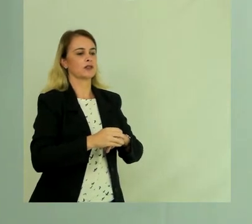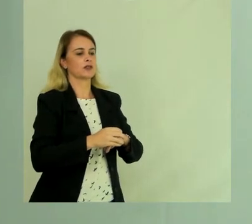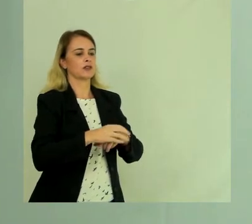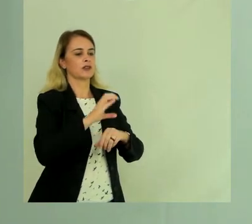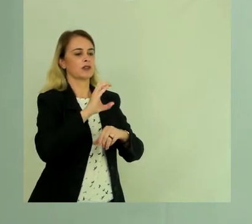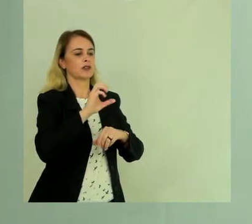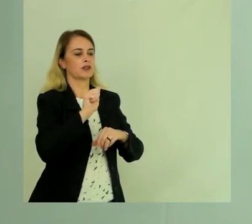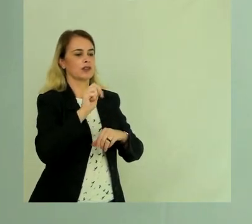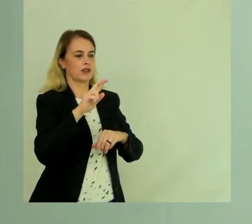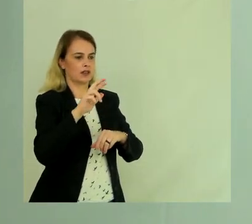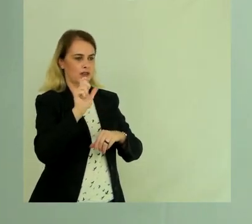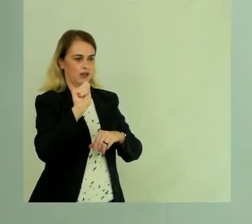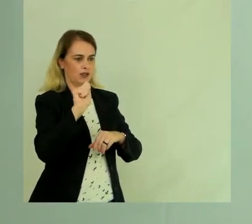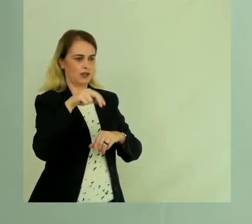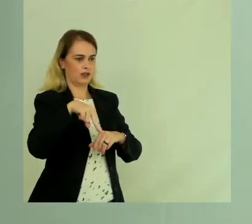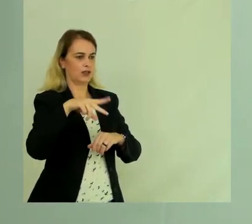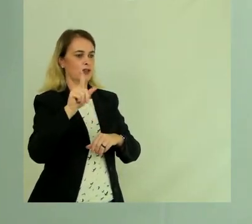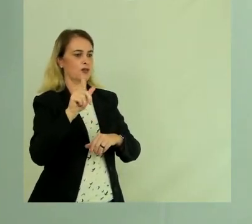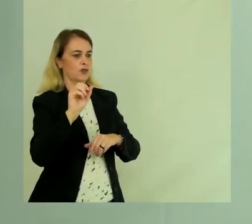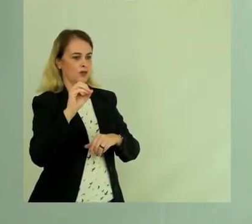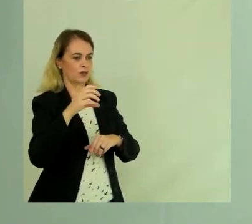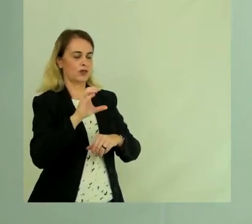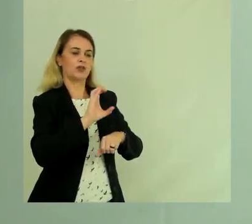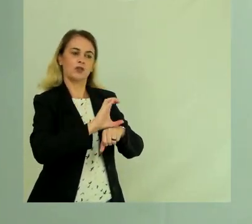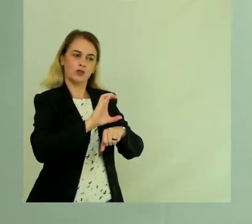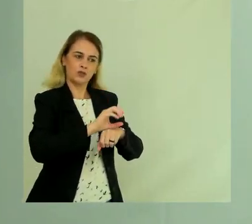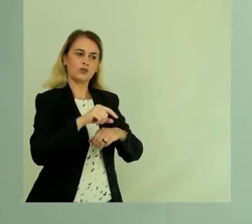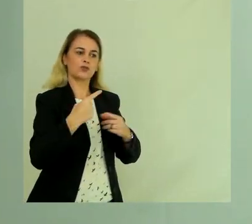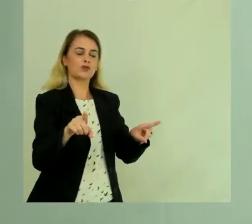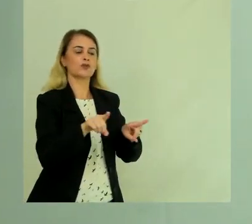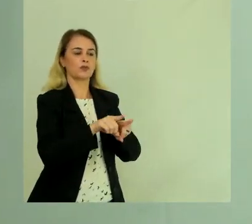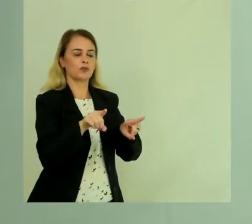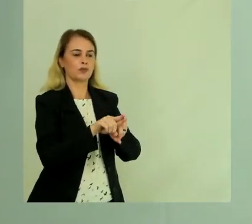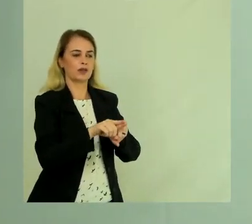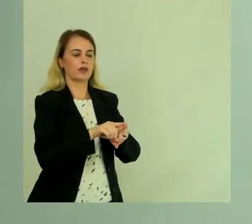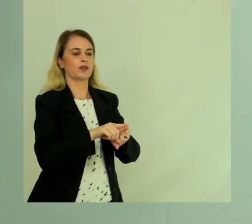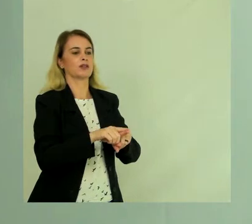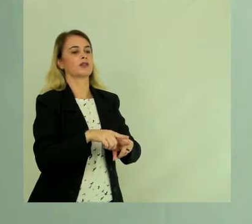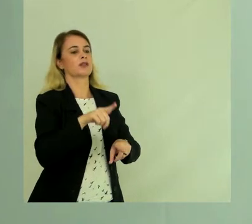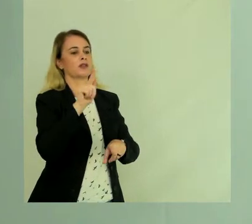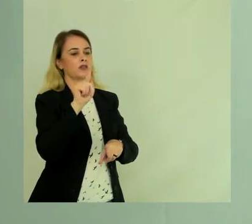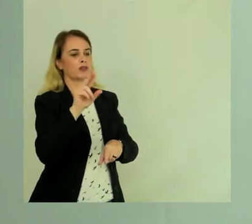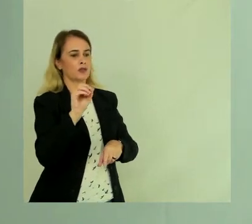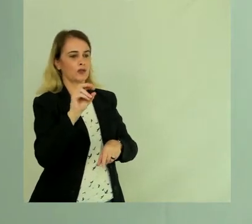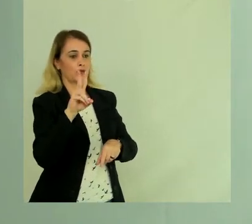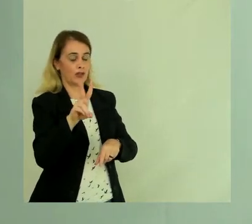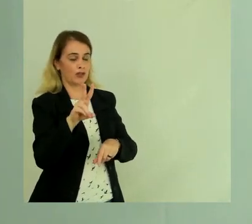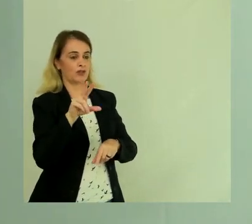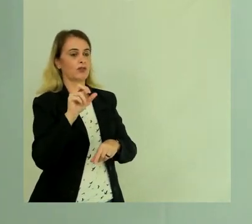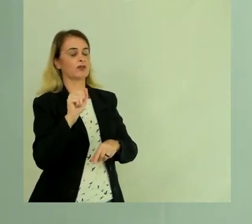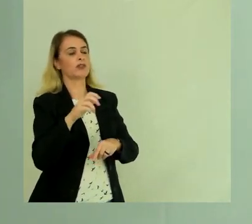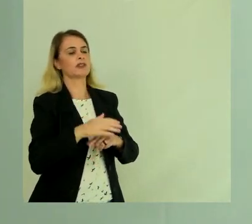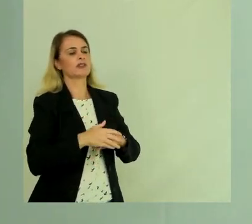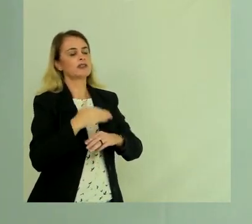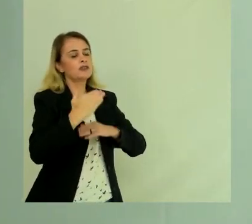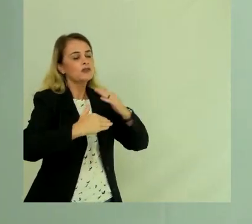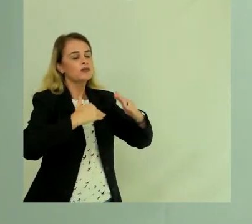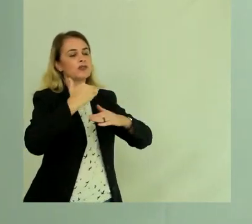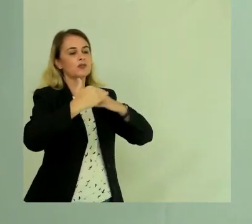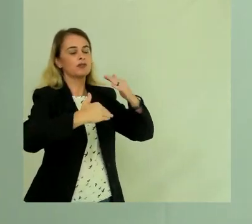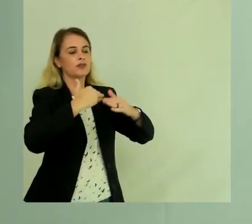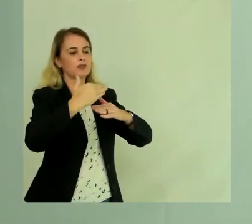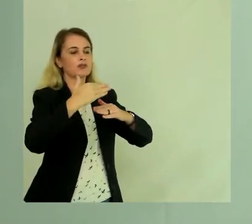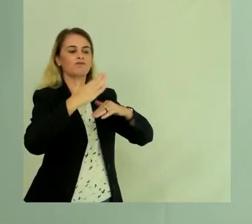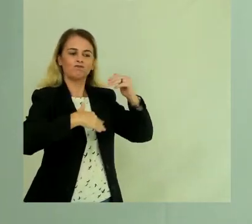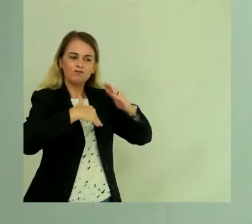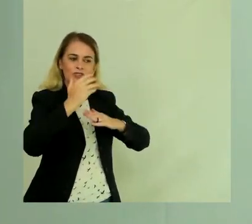na superintendência, fiz outro curso. Depois eu fui para Valadares e fui só me aprimorando, aperfeiçoando, mas eu